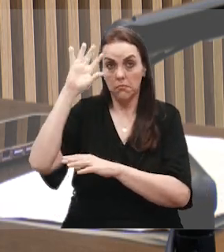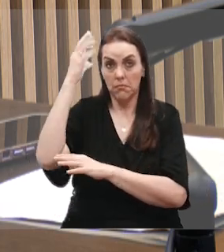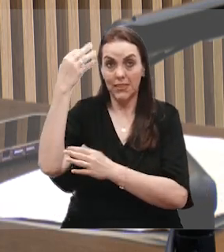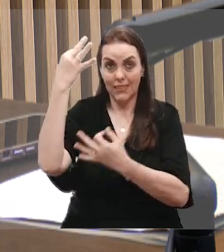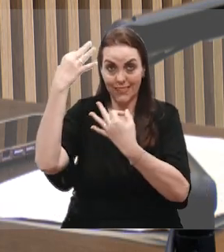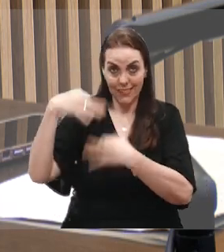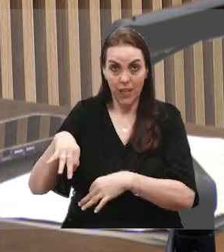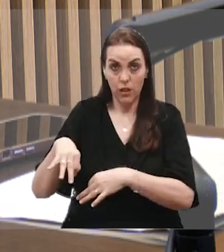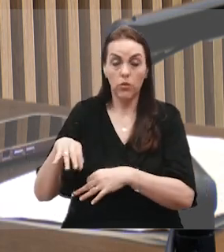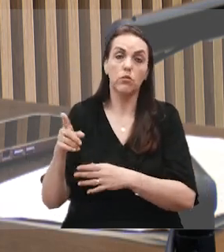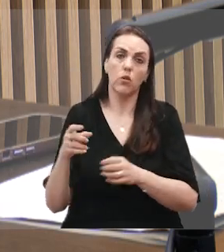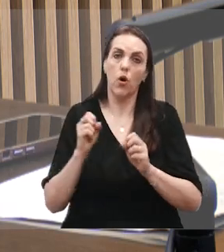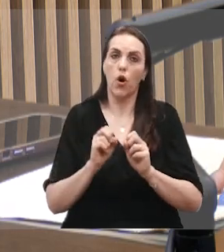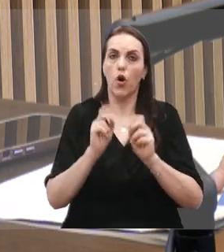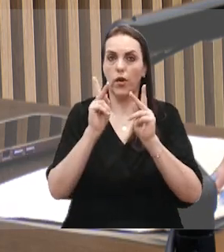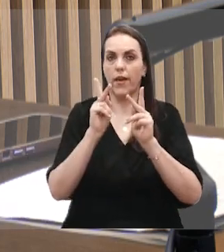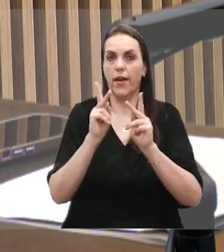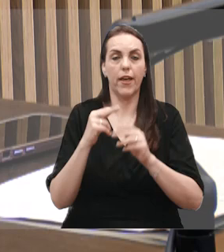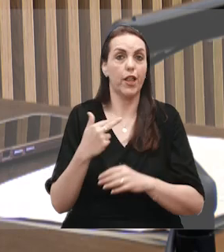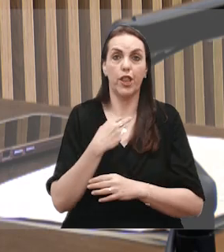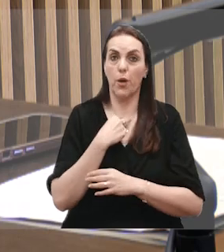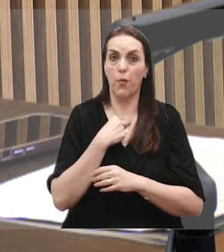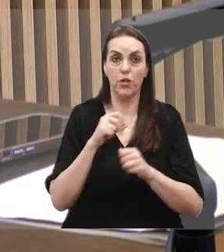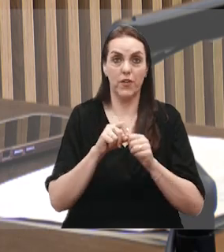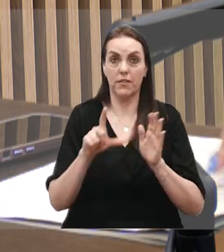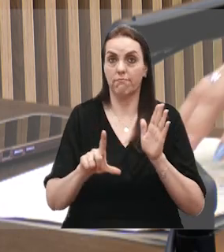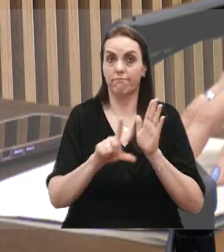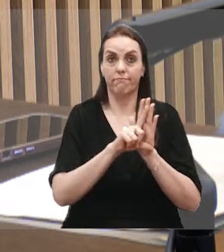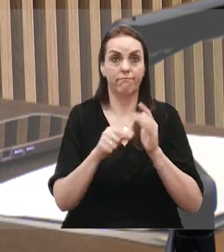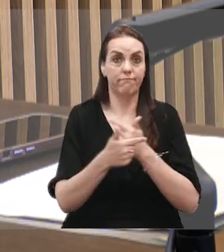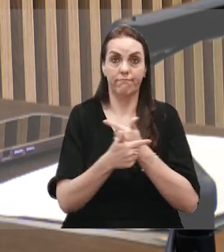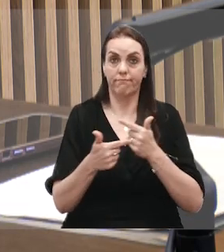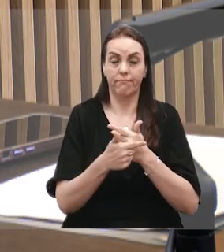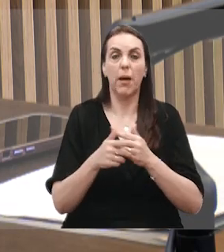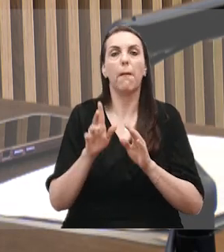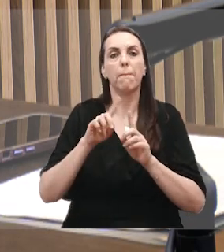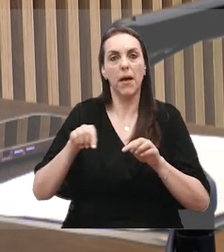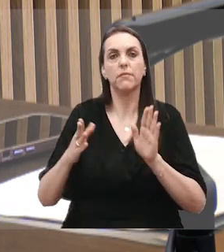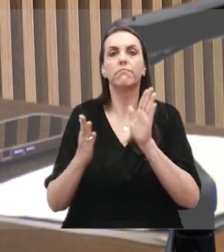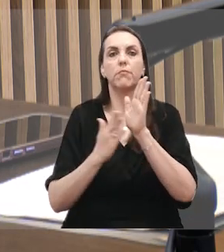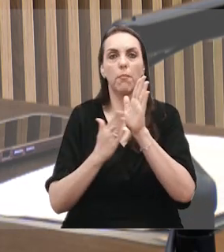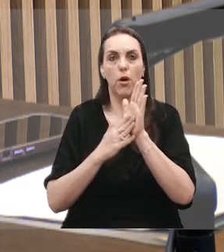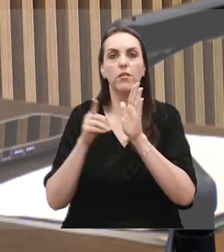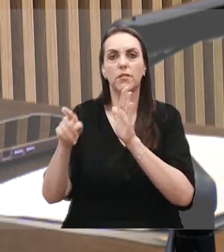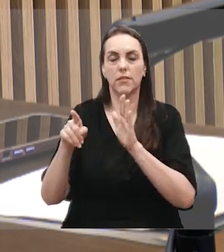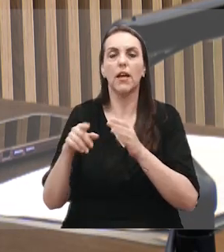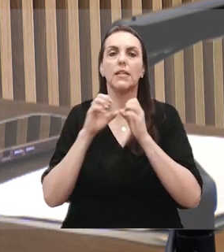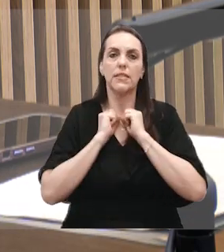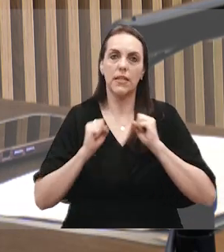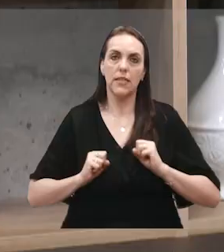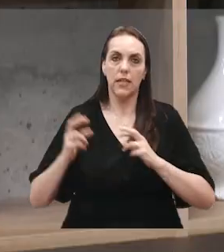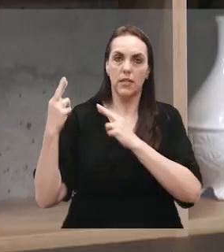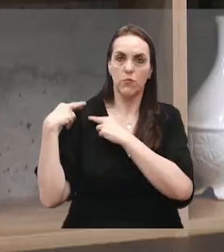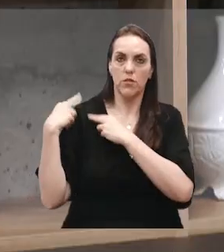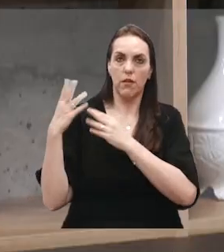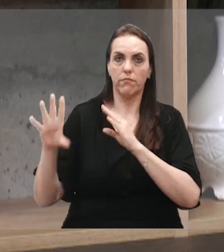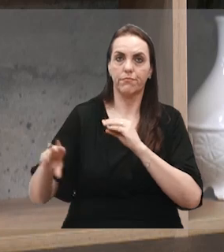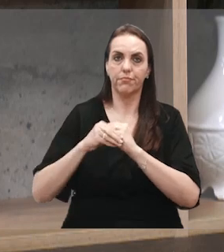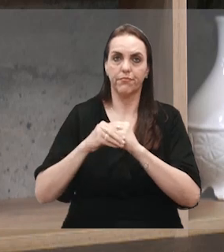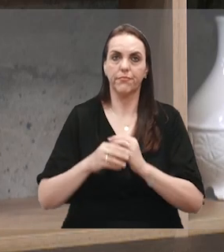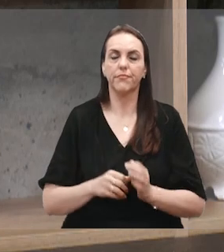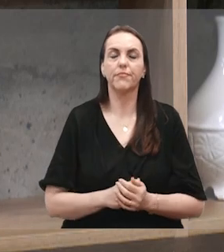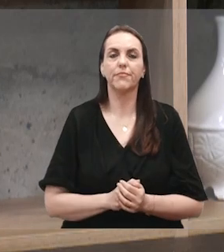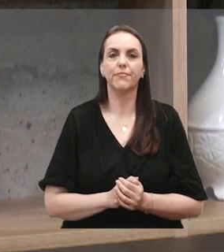vai bater na inconstitucionalidade, mas a gente vai propor para as secretarias responsáveis para a implantação. Vereador, nós